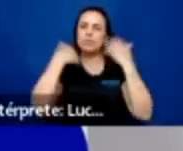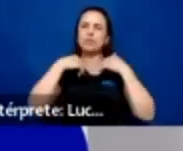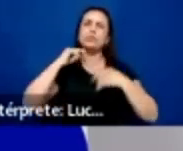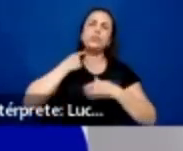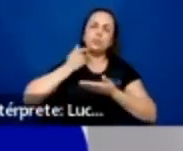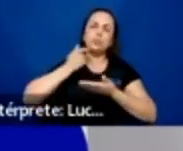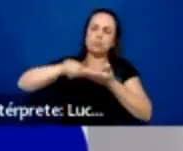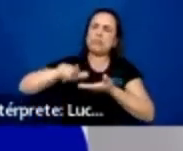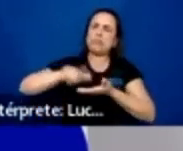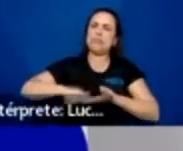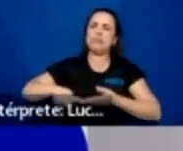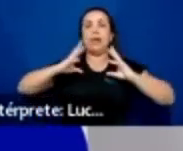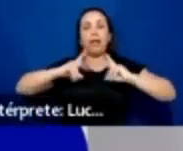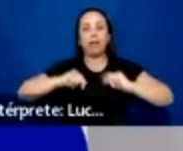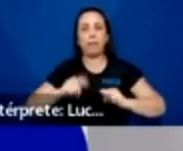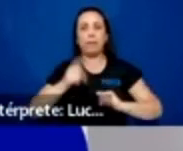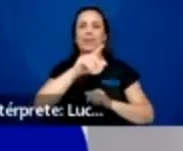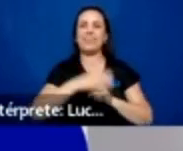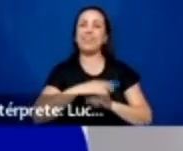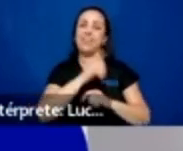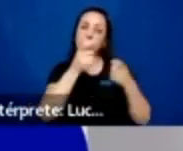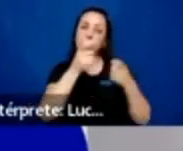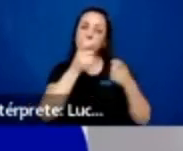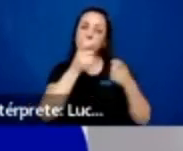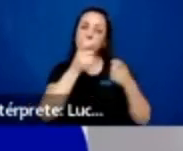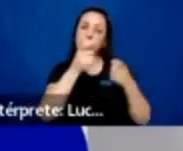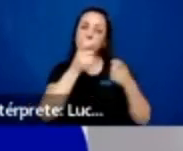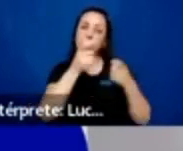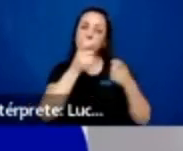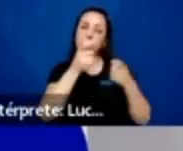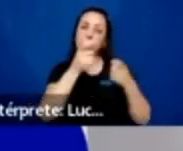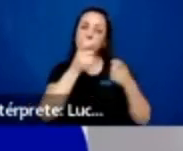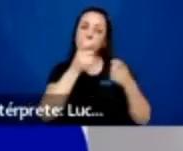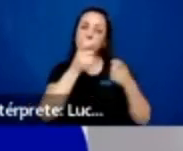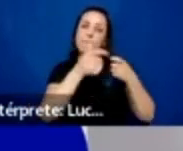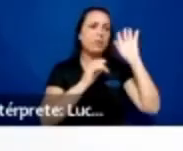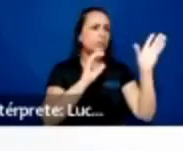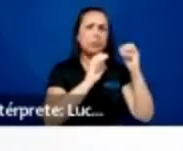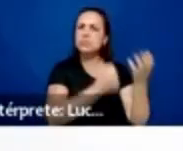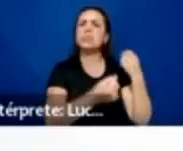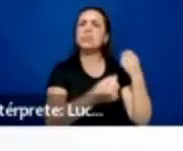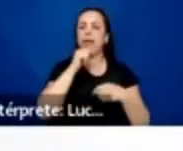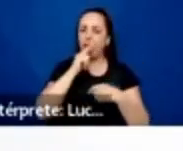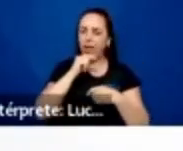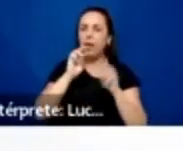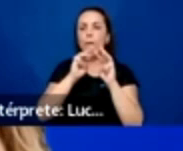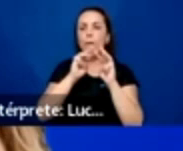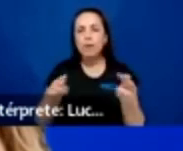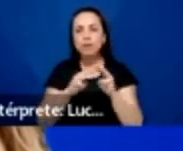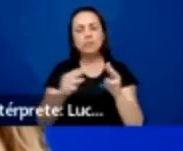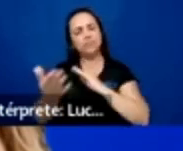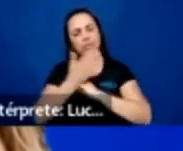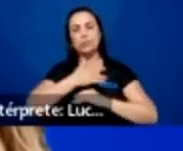remédio. Olha como que os médicos estão em concordância, que nós ouvimos hoje aqui. Estão em concordância que a água é